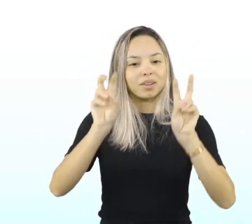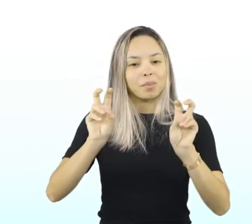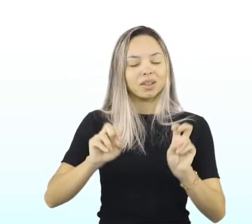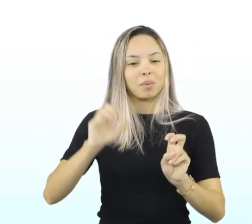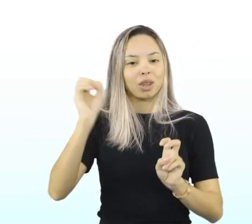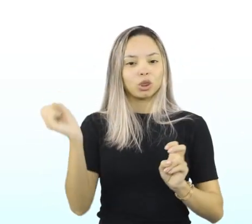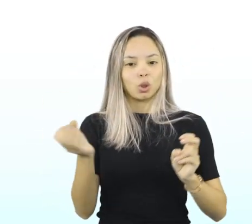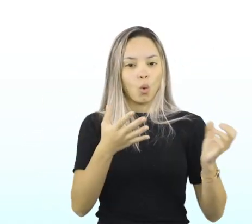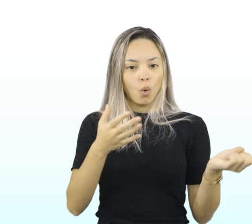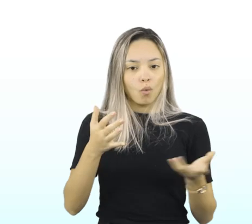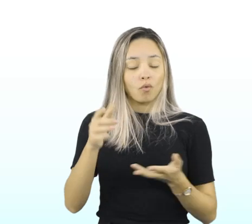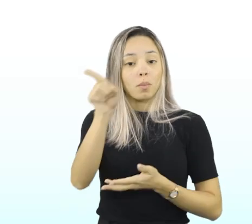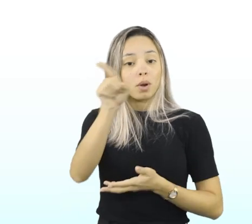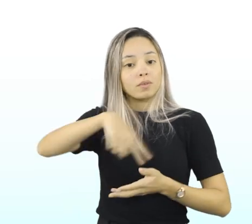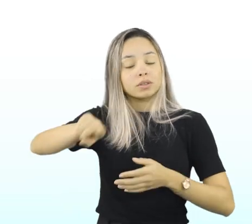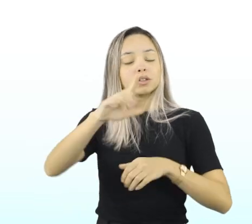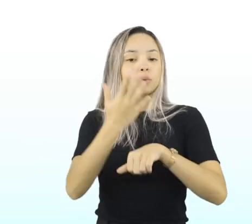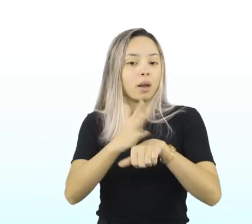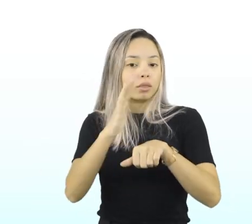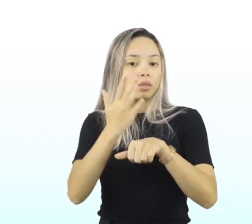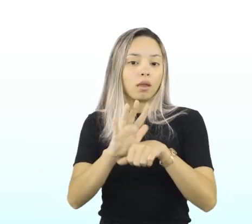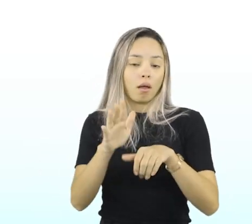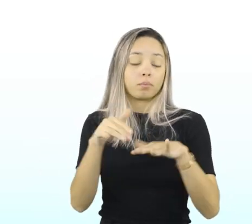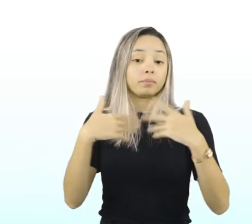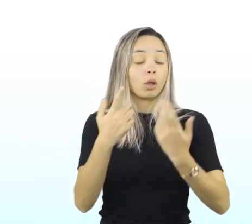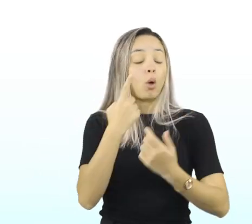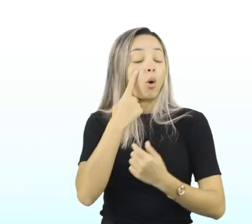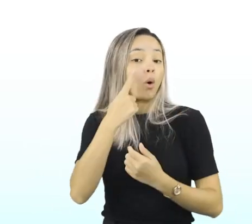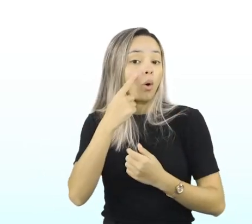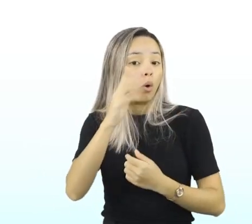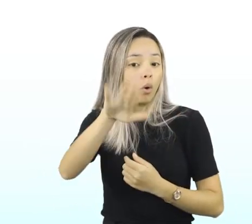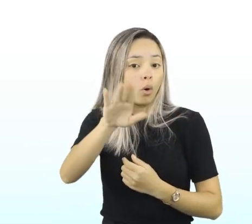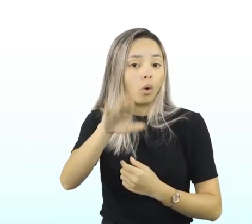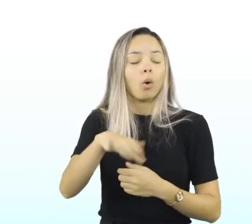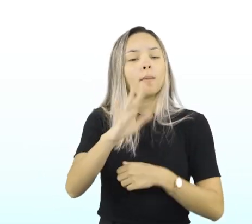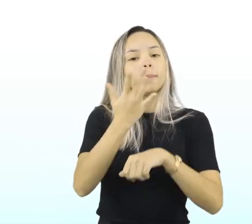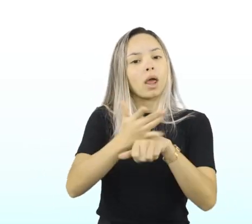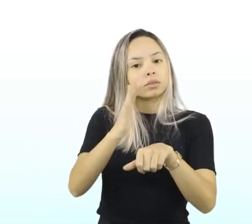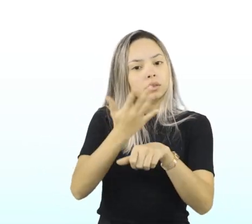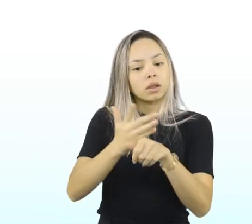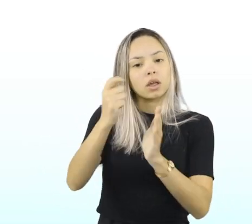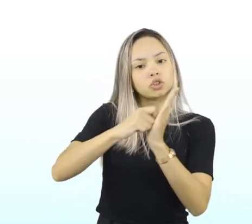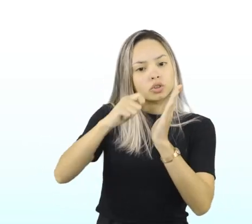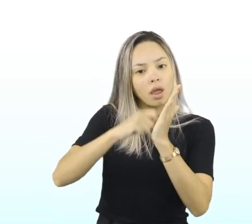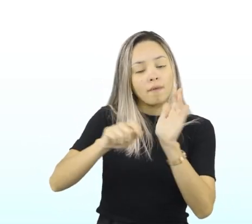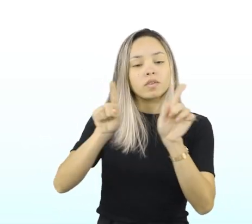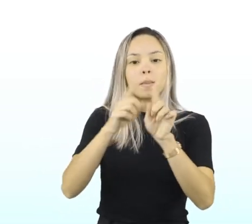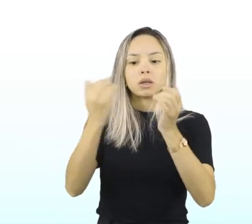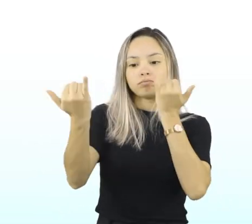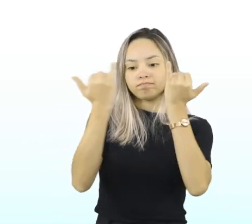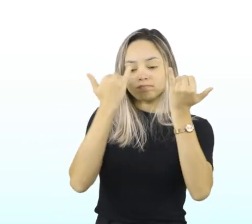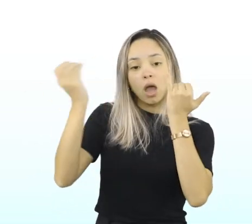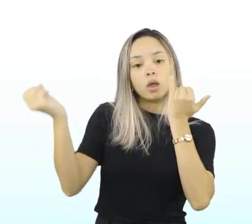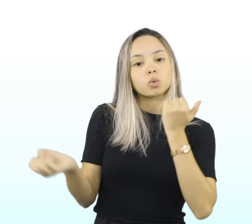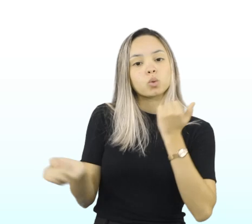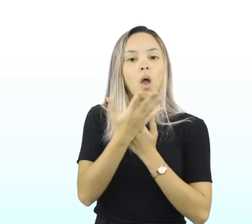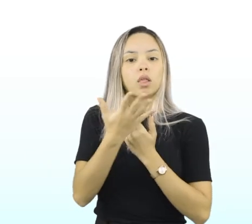você exercite. Fera, pratica, escreve e fica